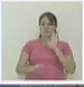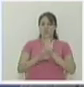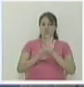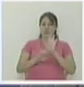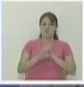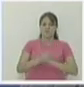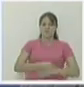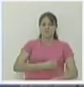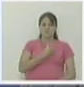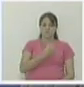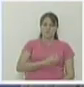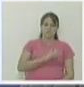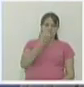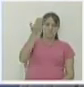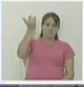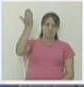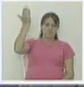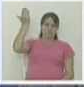os fariseus.